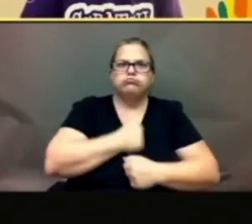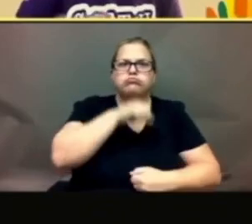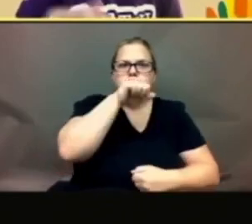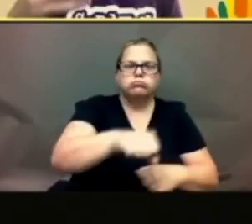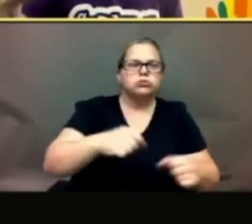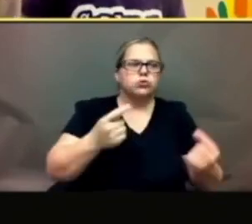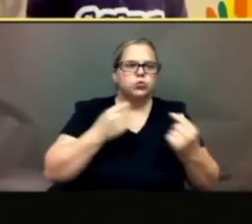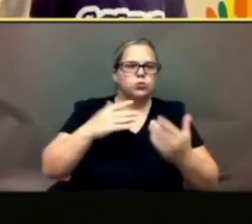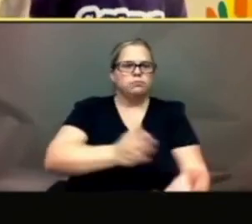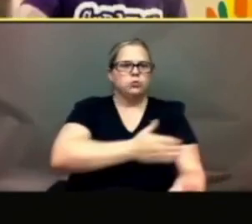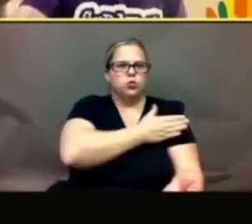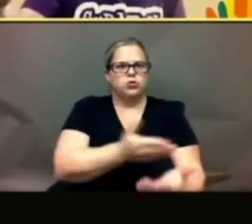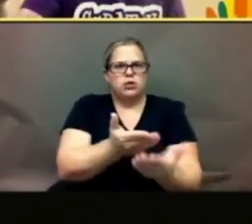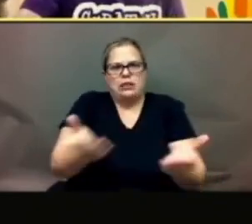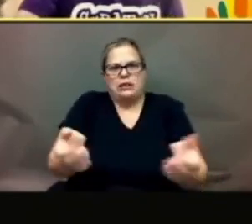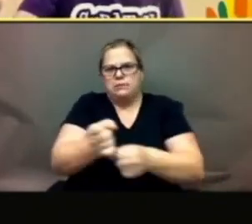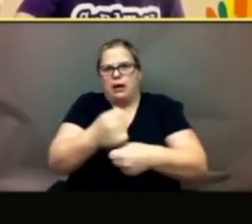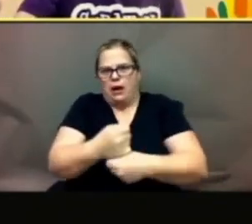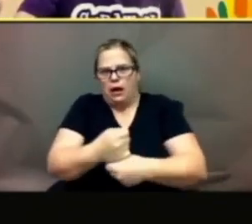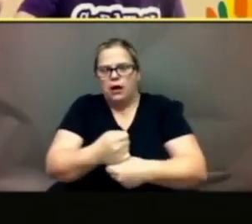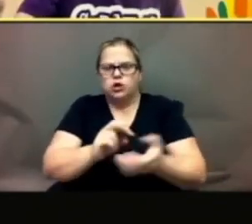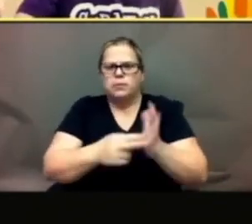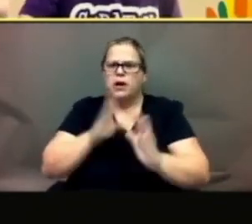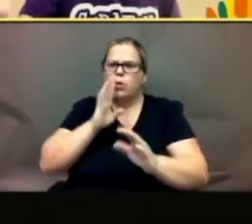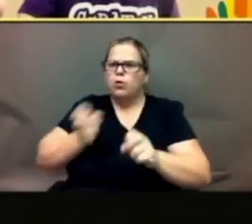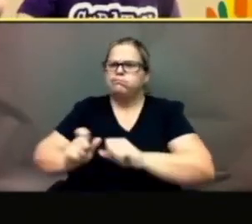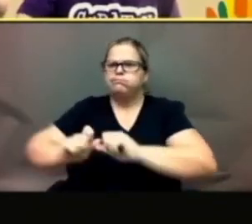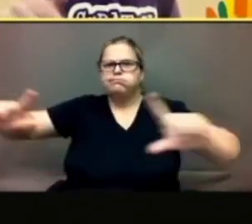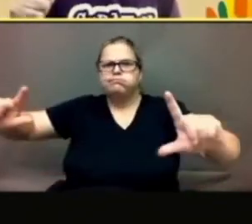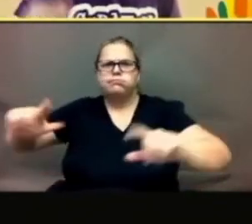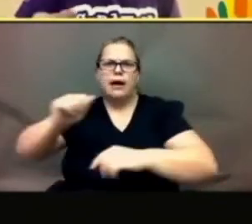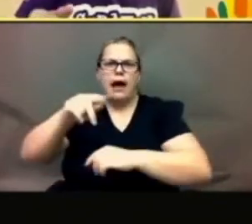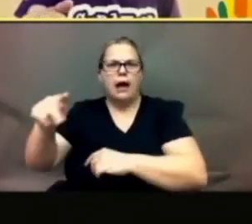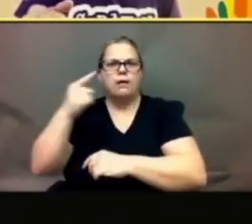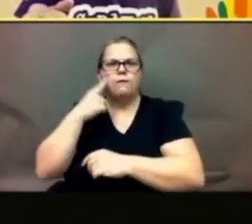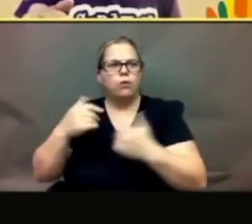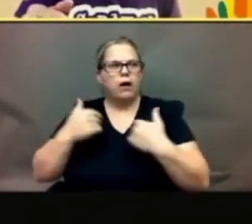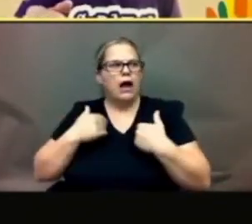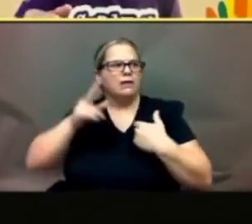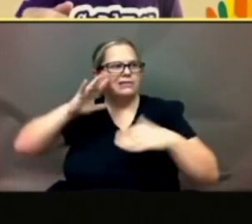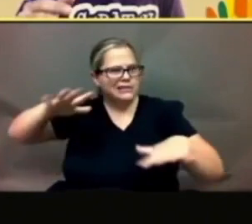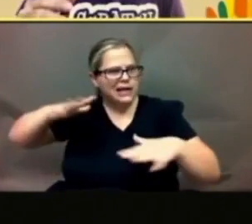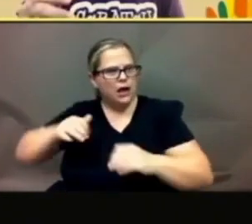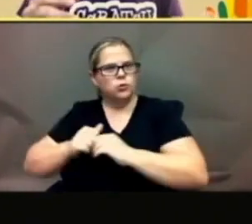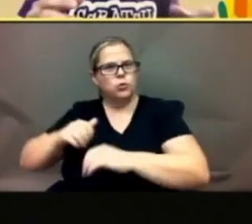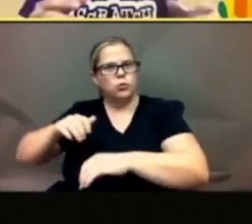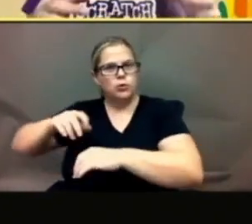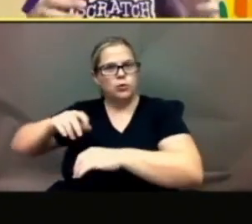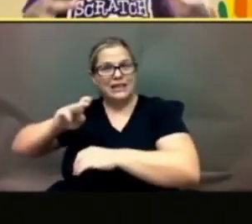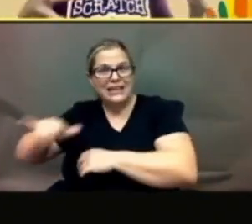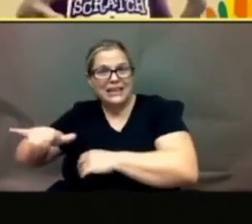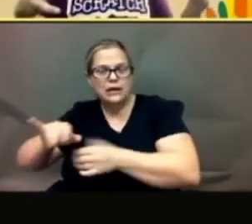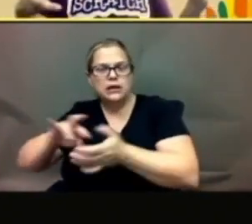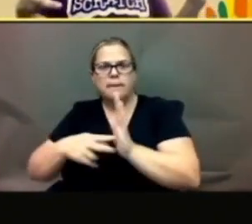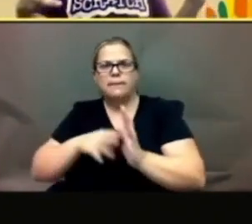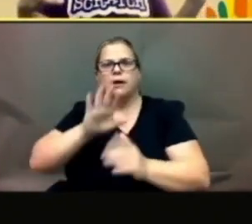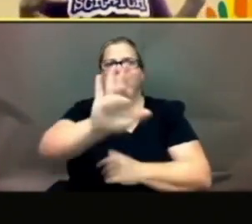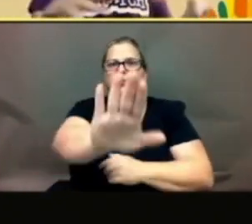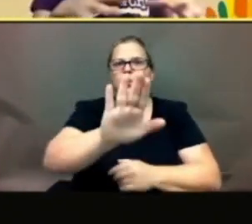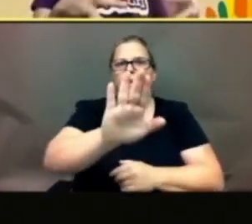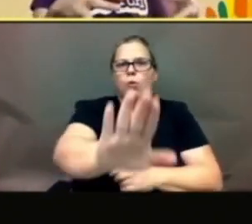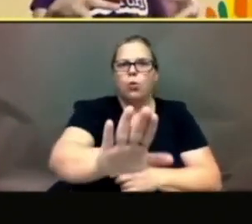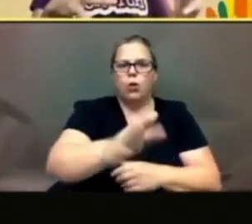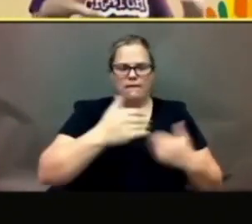diferente. De modo que você vai carregar uma nova aplicação. Ou um site. Você